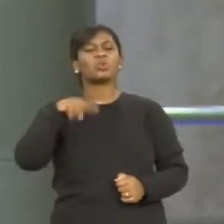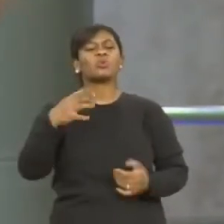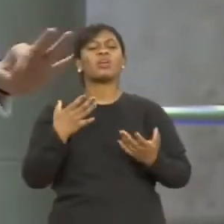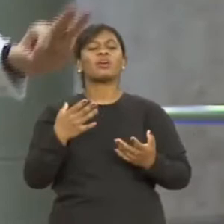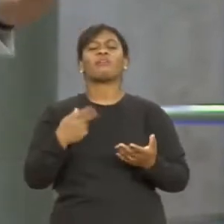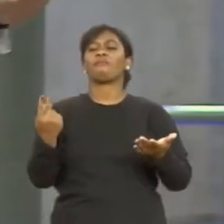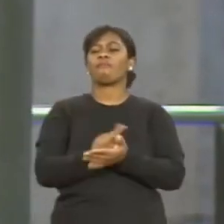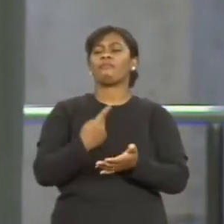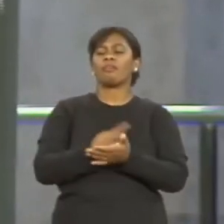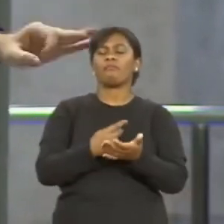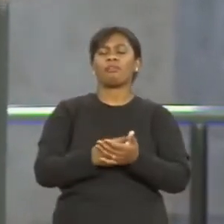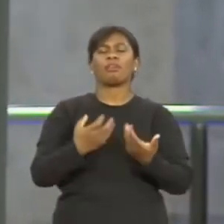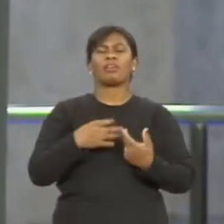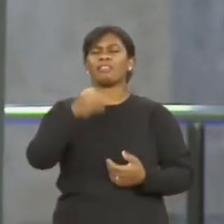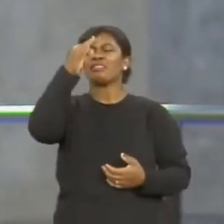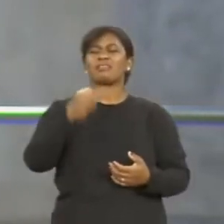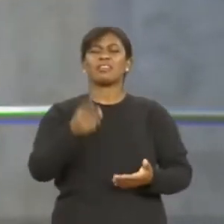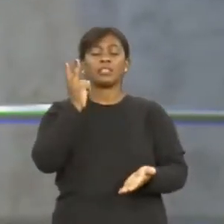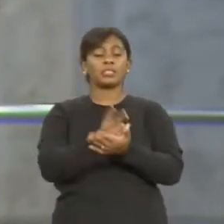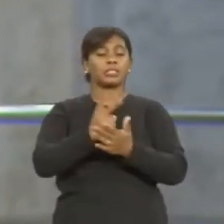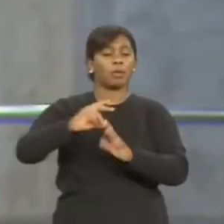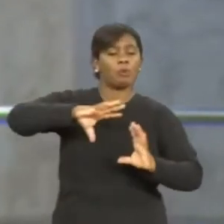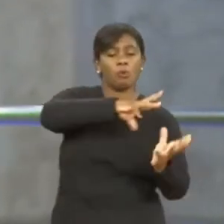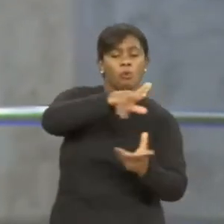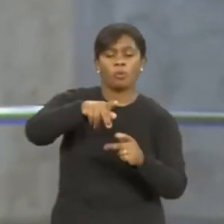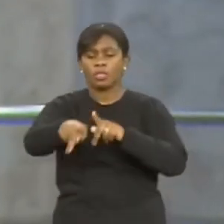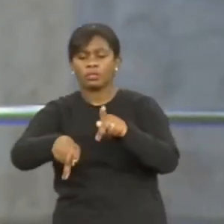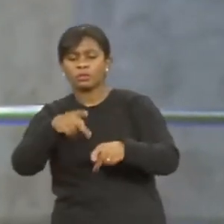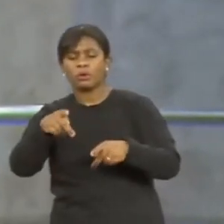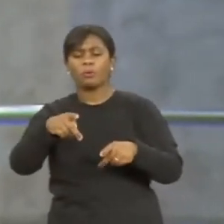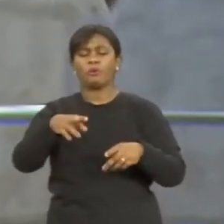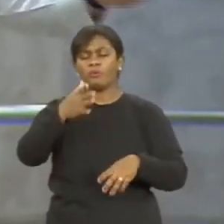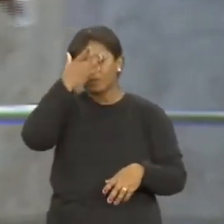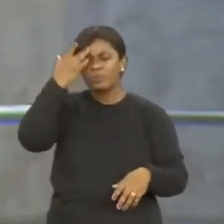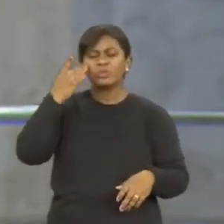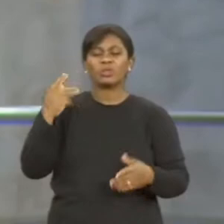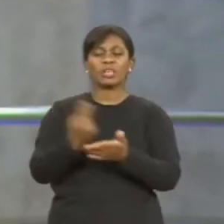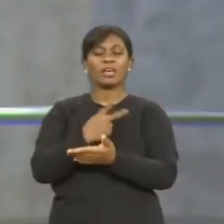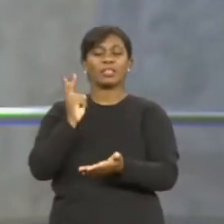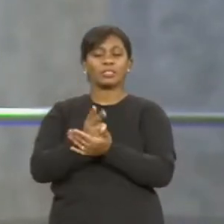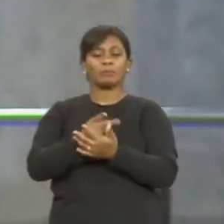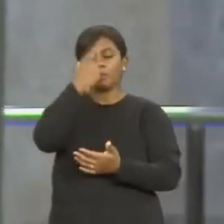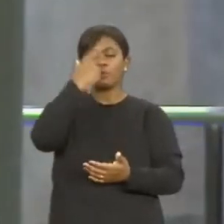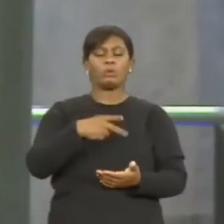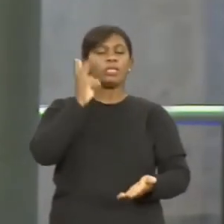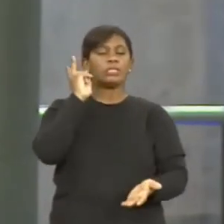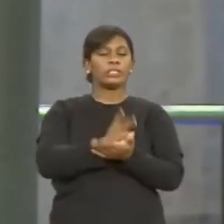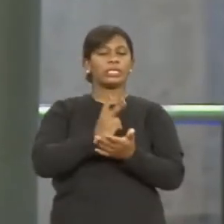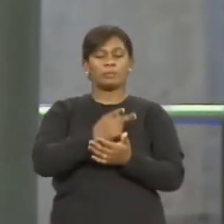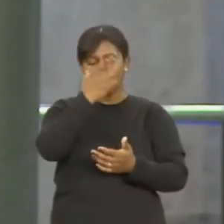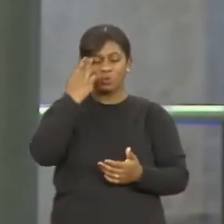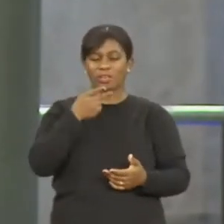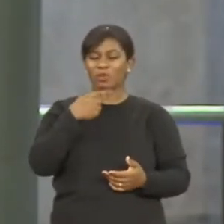São pessoas que elas estão certas e o mundo está errado. São pessoas que não sabem pedir perdão. São pessoas que não sabem